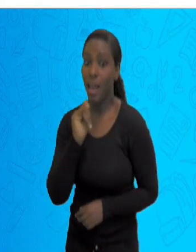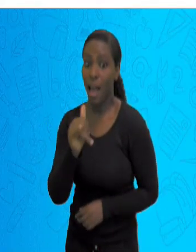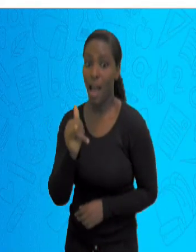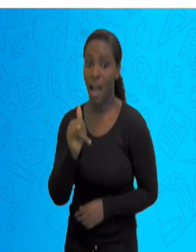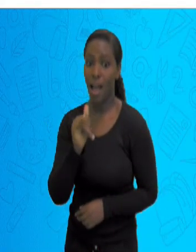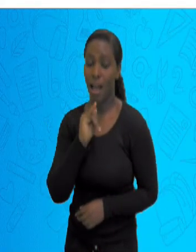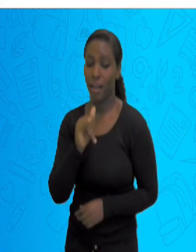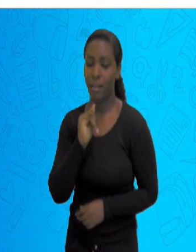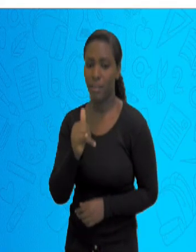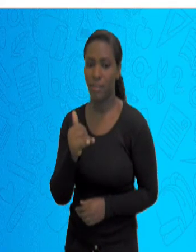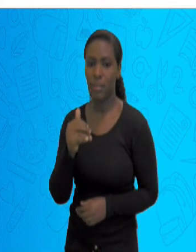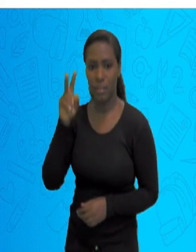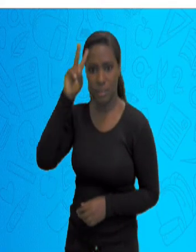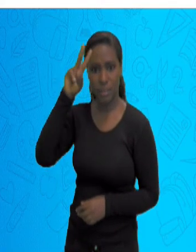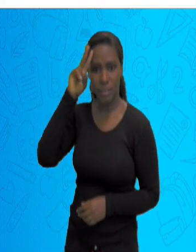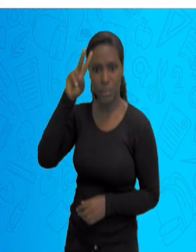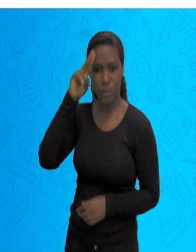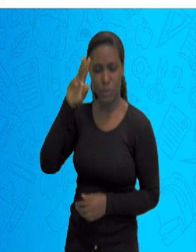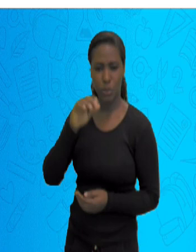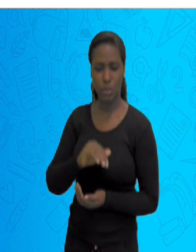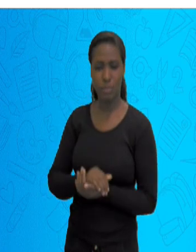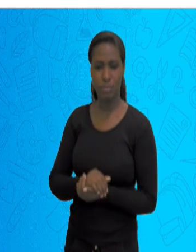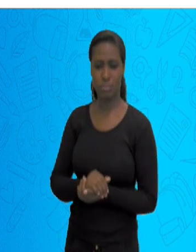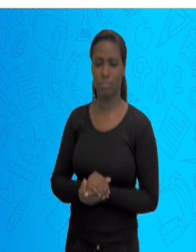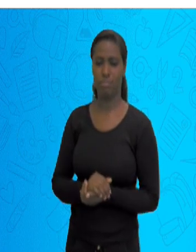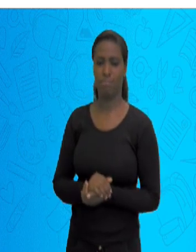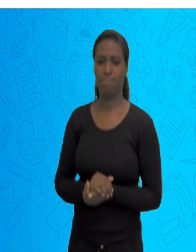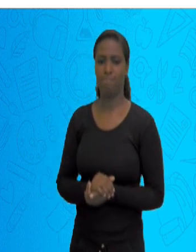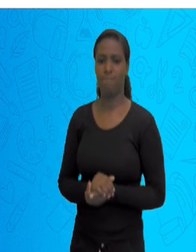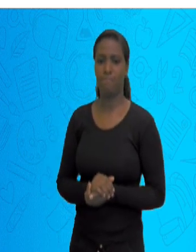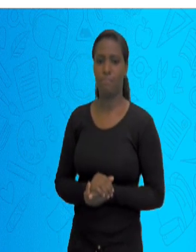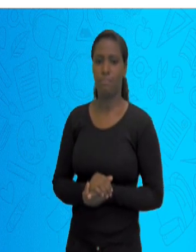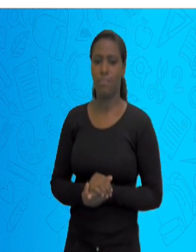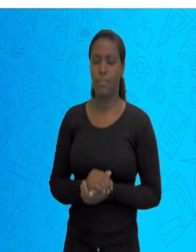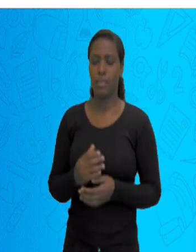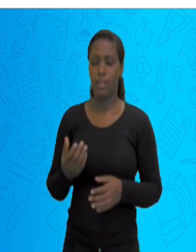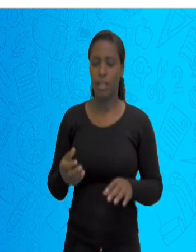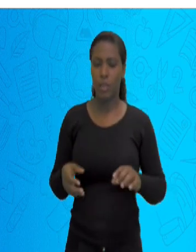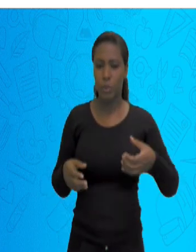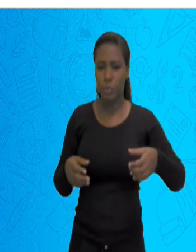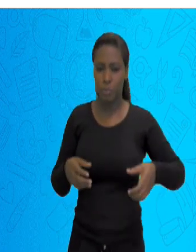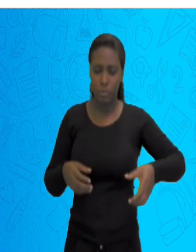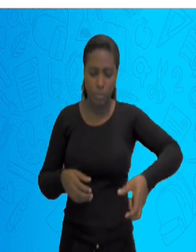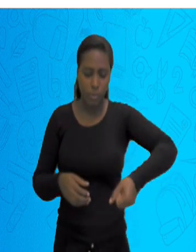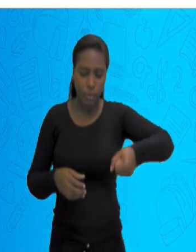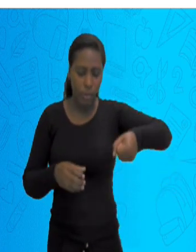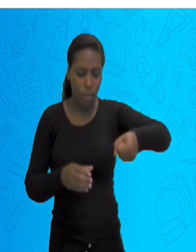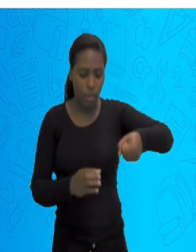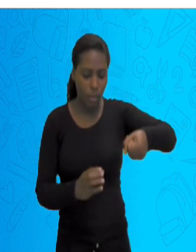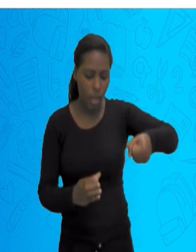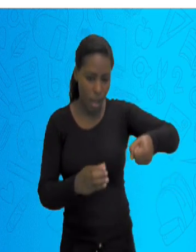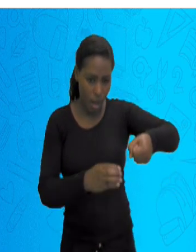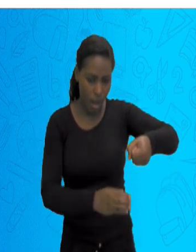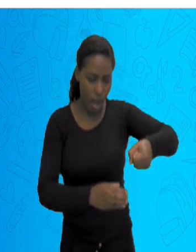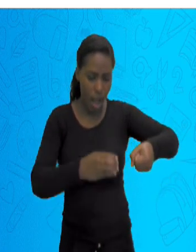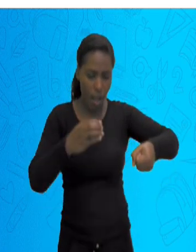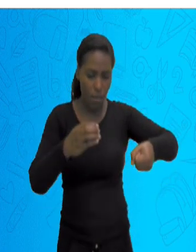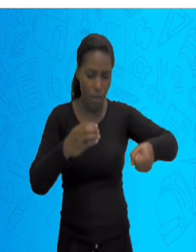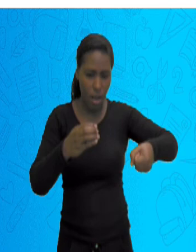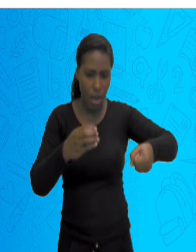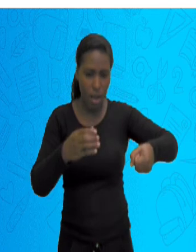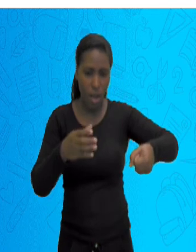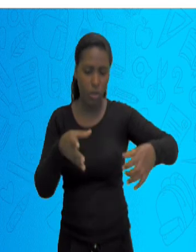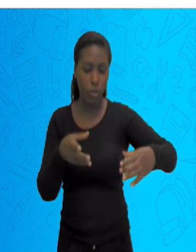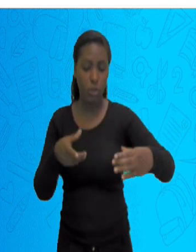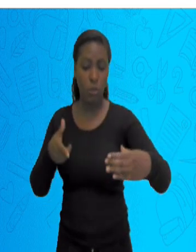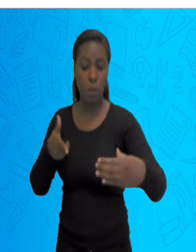para transmitir essa mensagem. Da garrafa estilhaçada, no